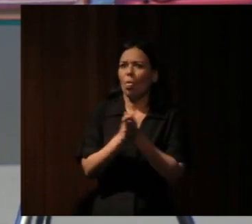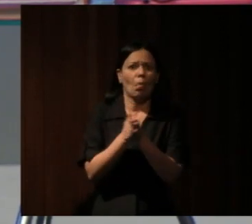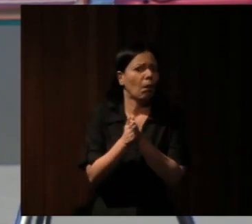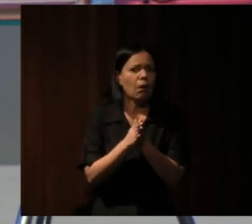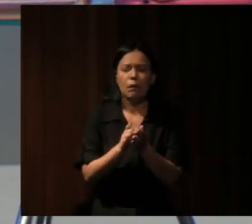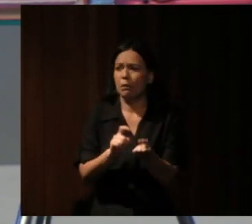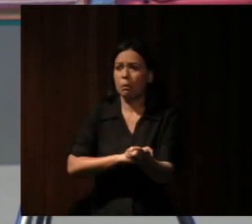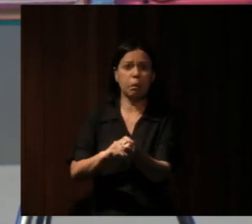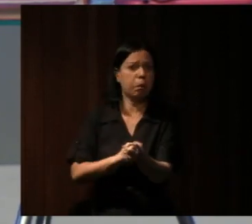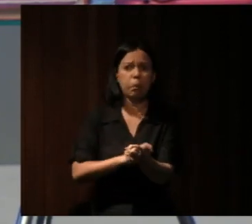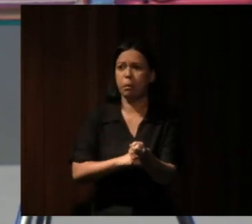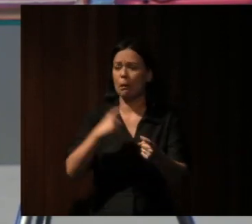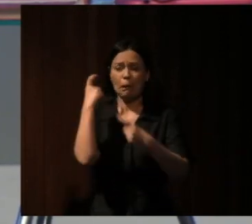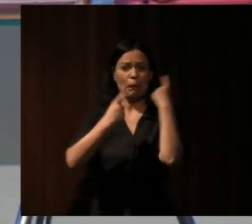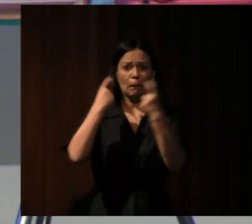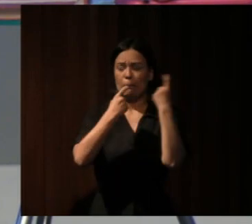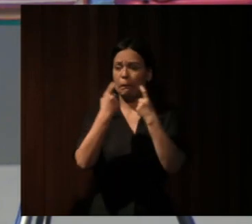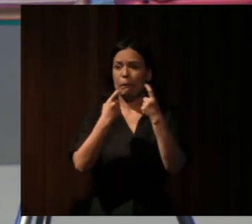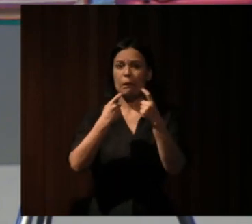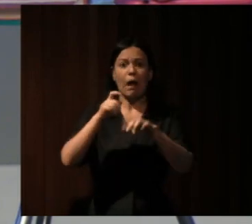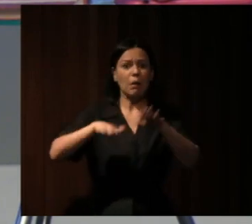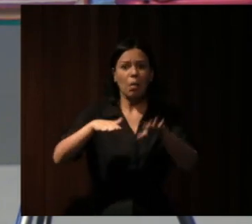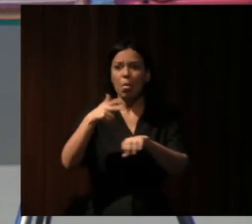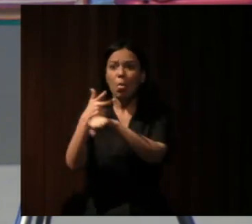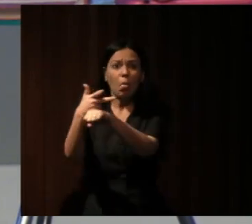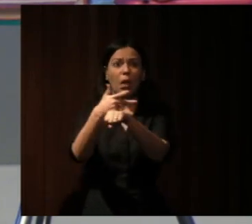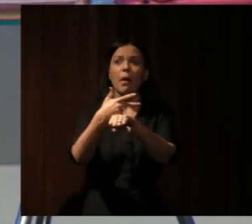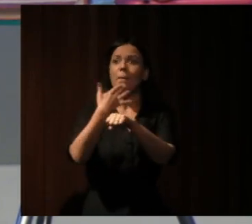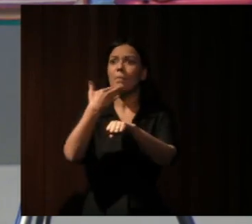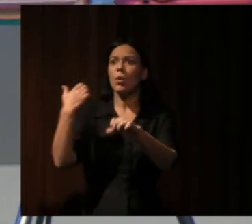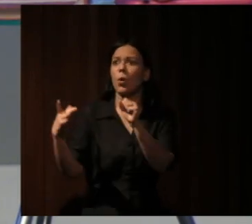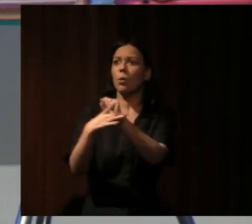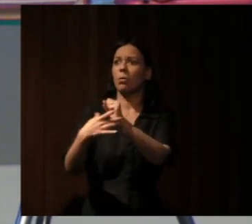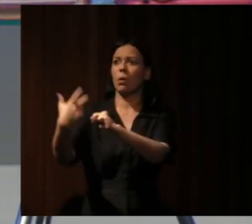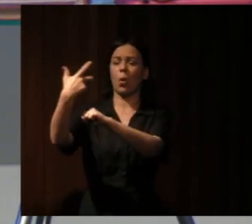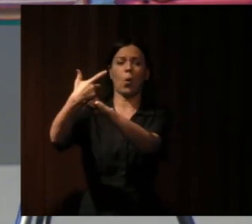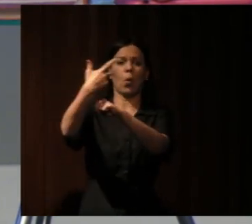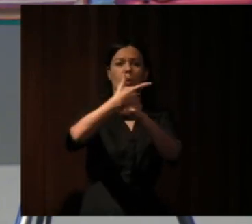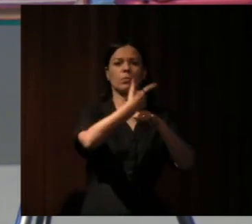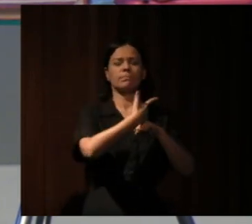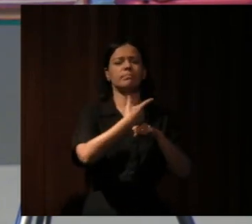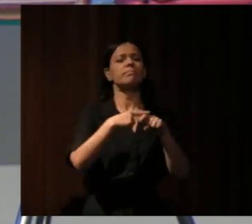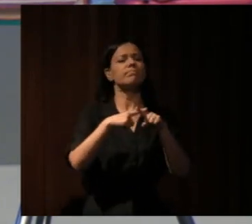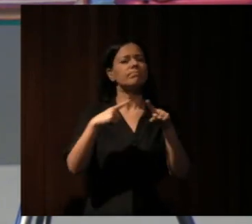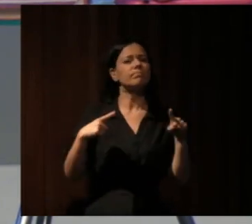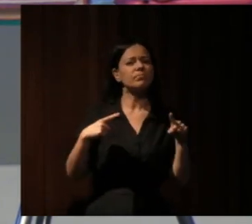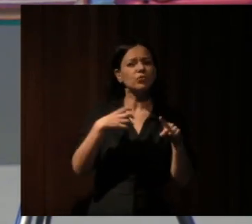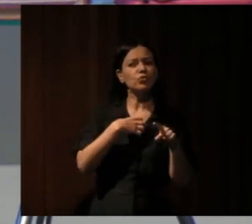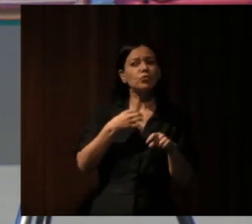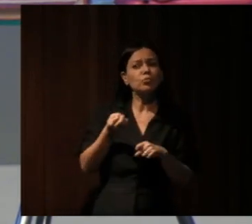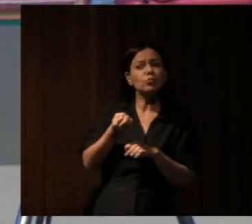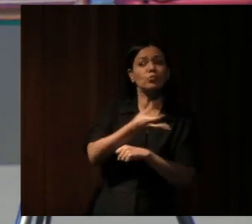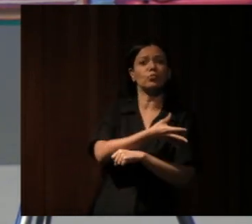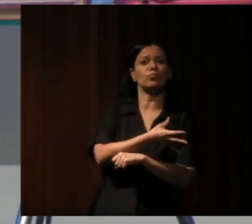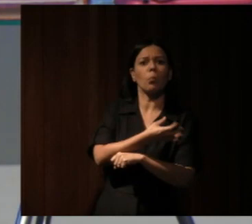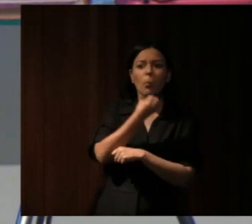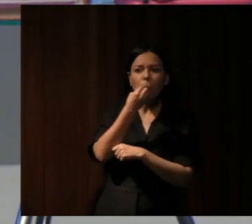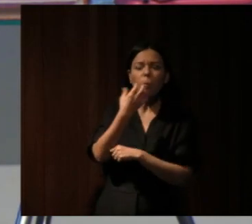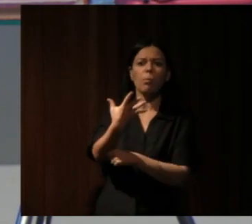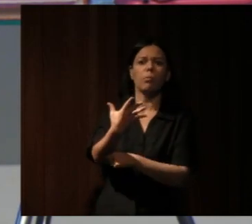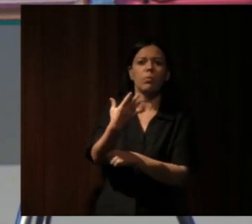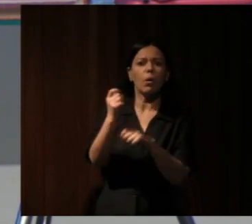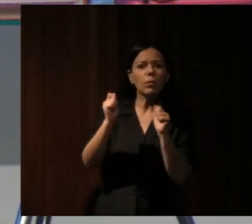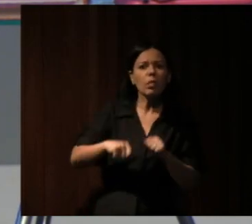natural que as pessoas queiram câmera etc mas ajudá-las a pensar n na efetividade por exemplo